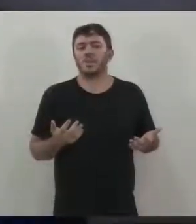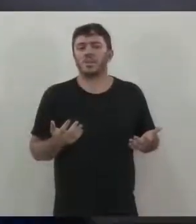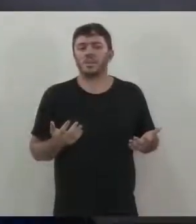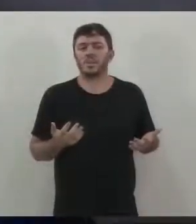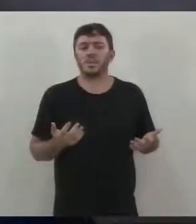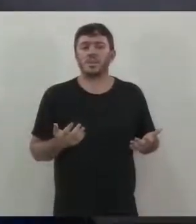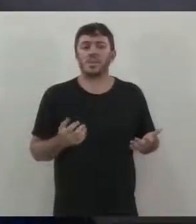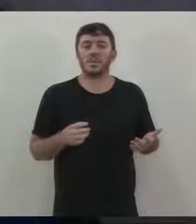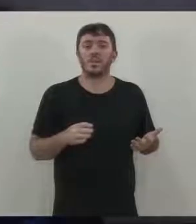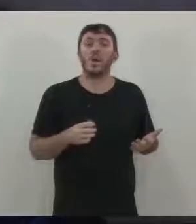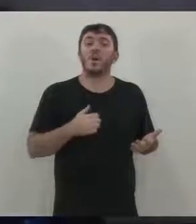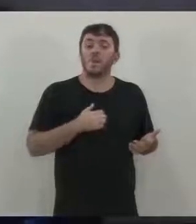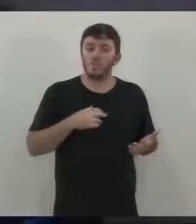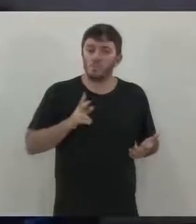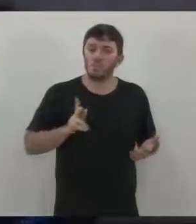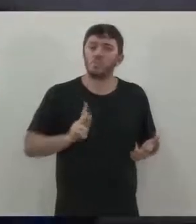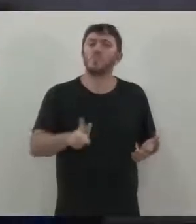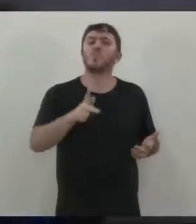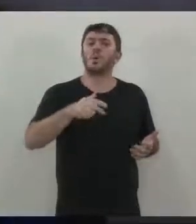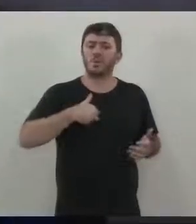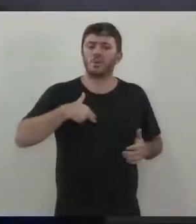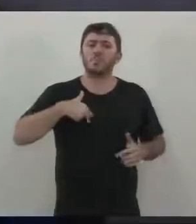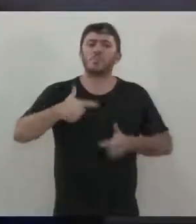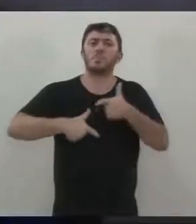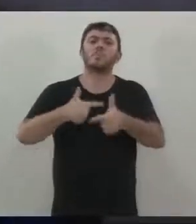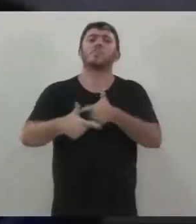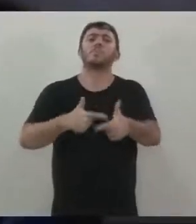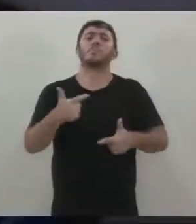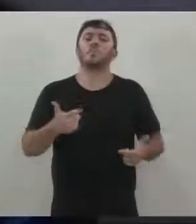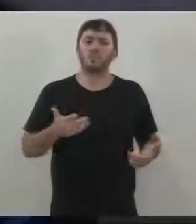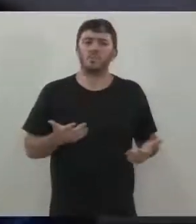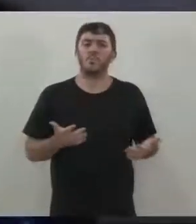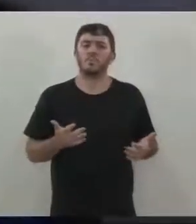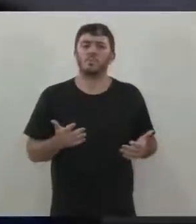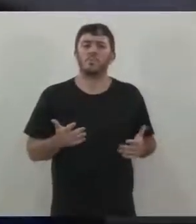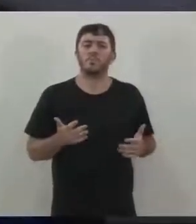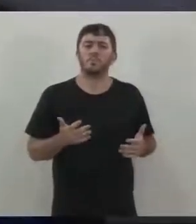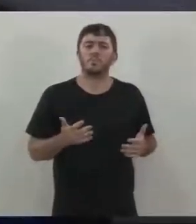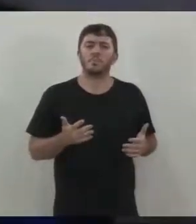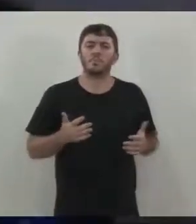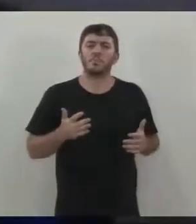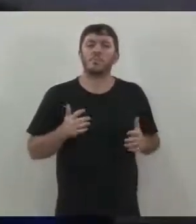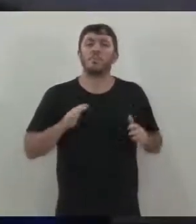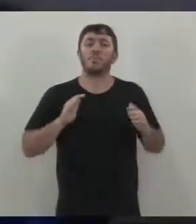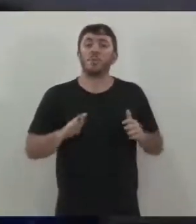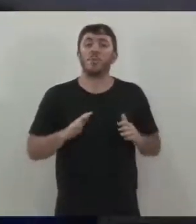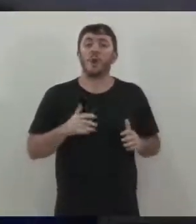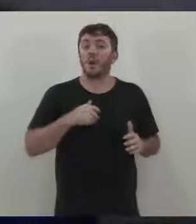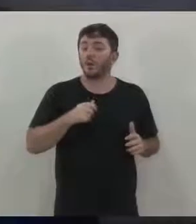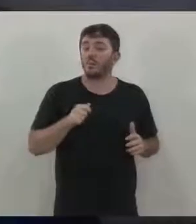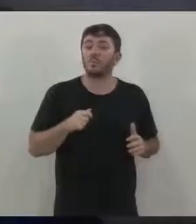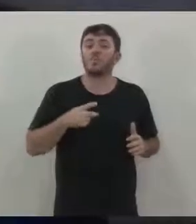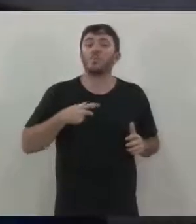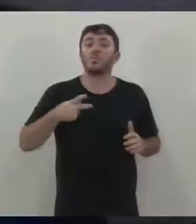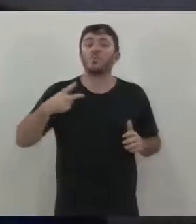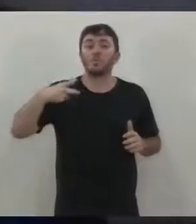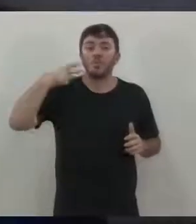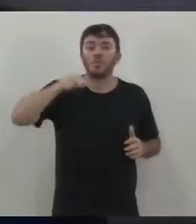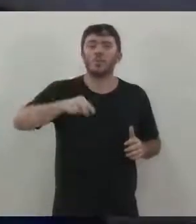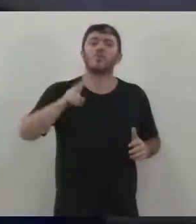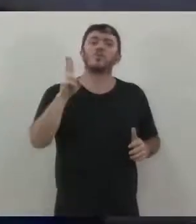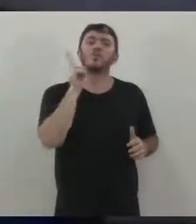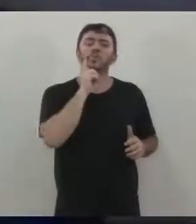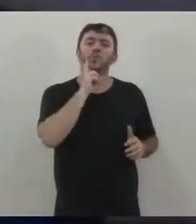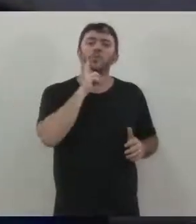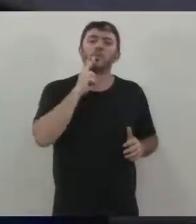fazendo minha função, ainda que não seja vereadora em Vinhedo, ou não esteja vereadora em Vinhedo, eu pretendo